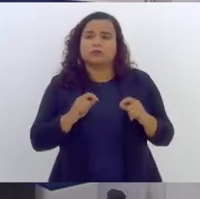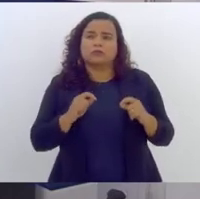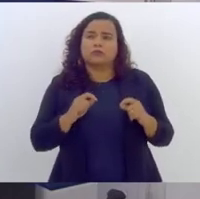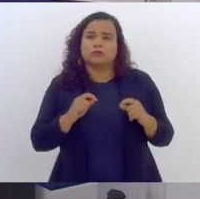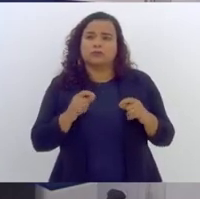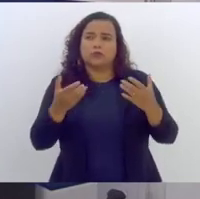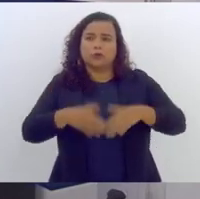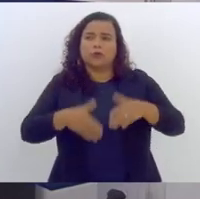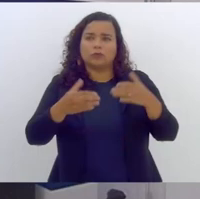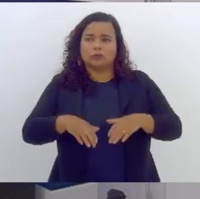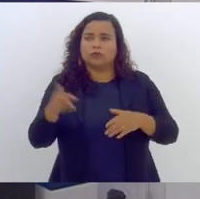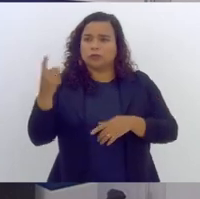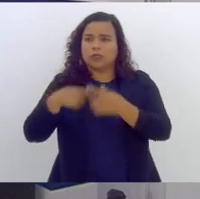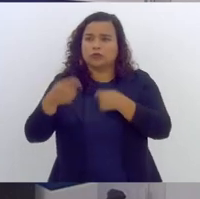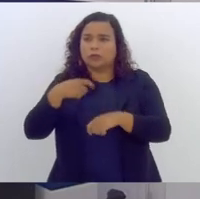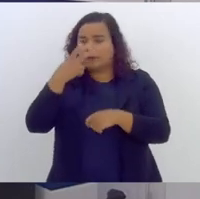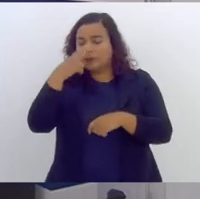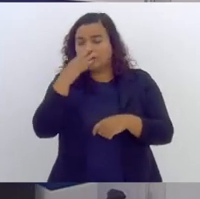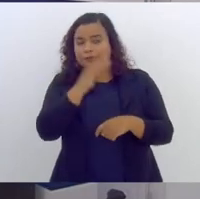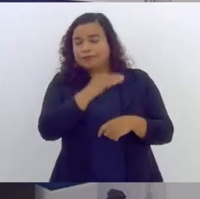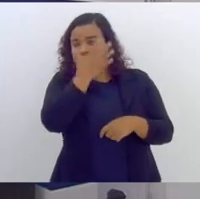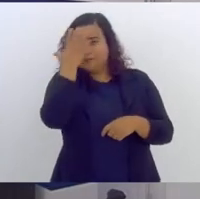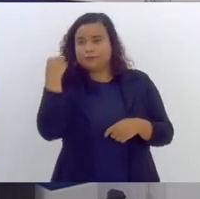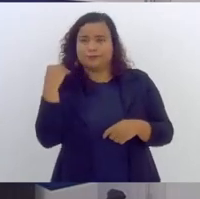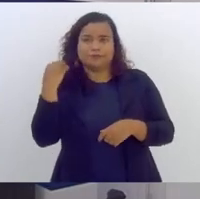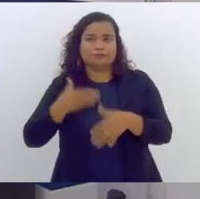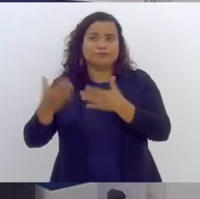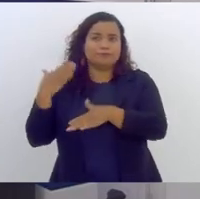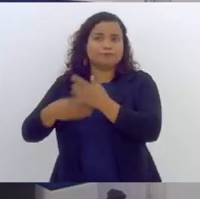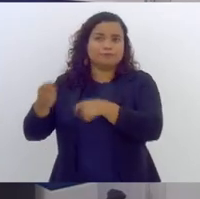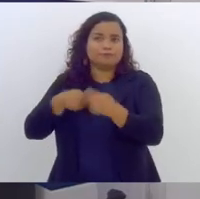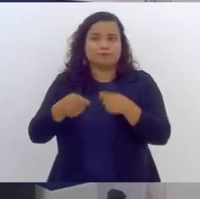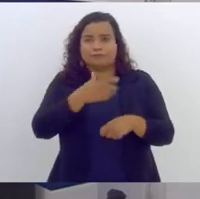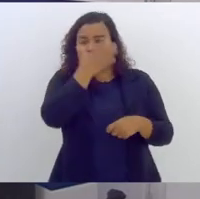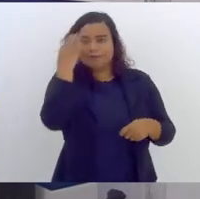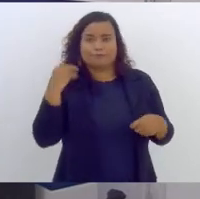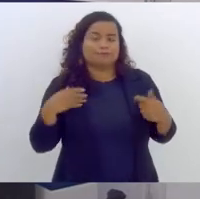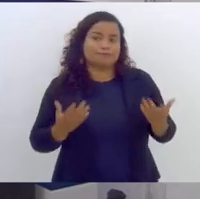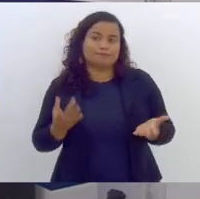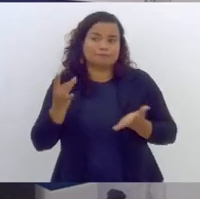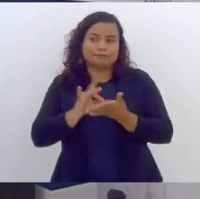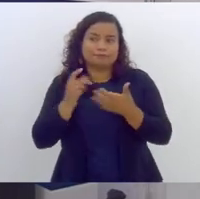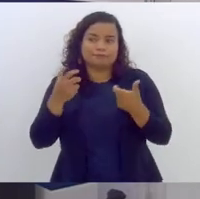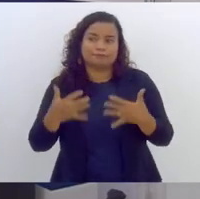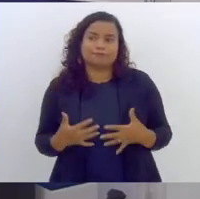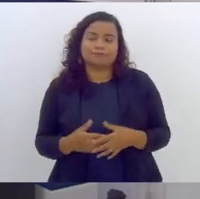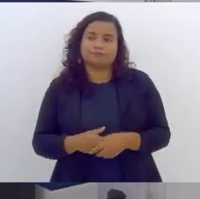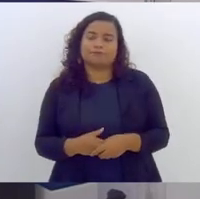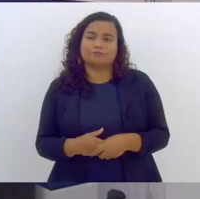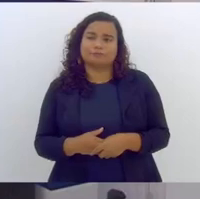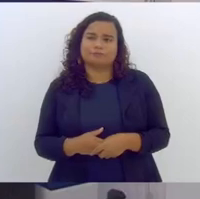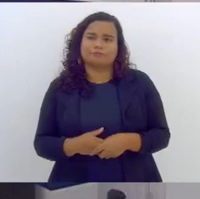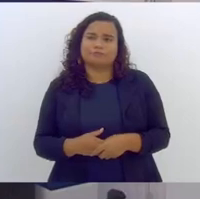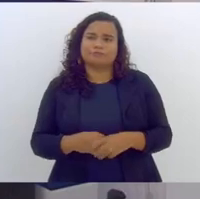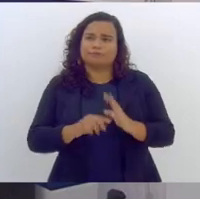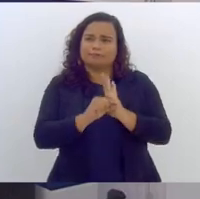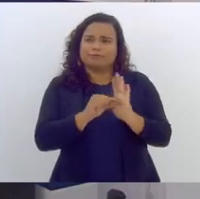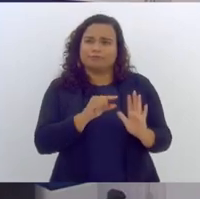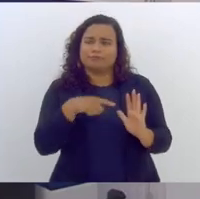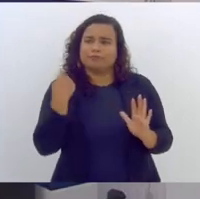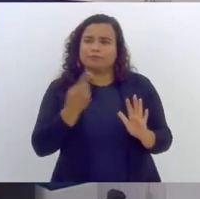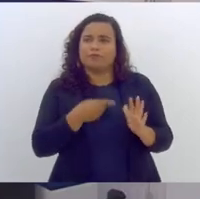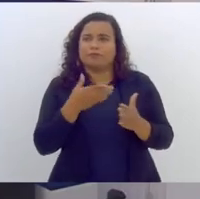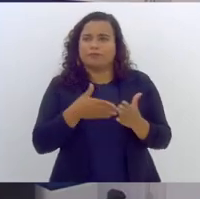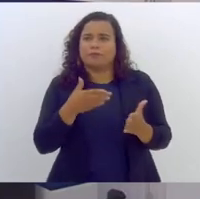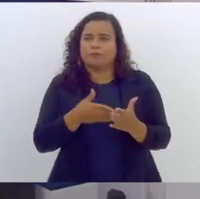esquecido pela administração administrações passadas na verdade é essa na verdade a causa a nossa cláusula